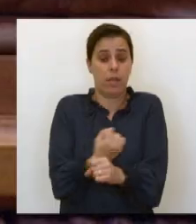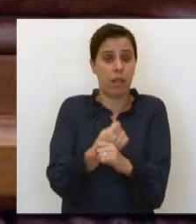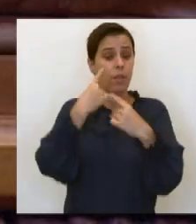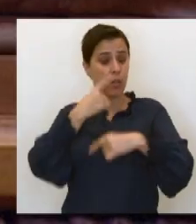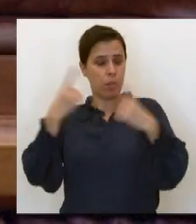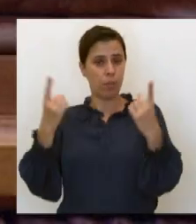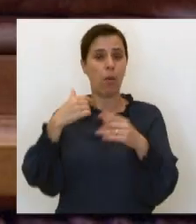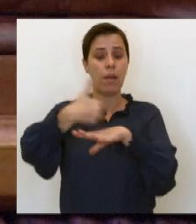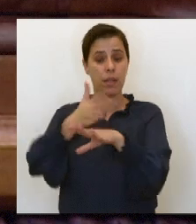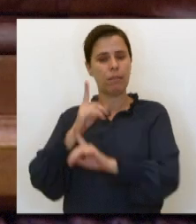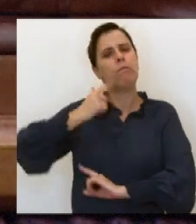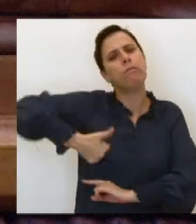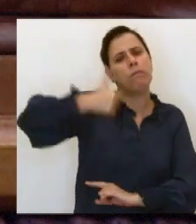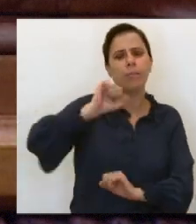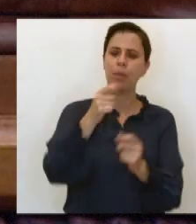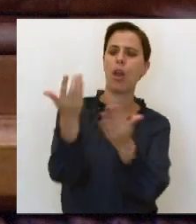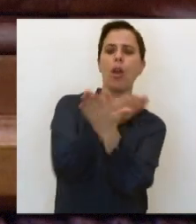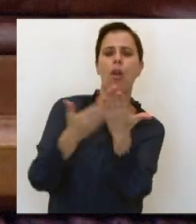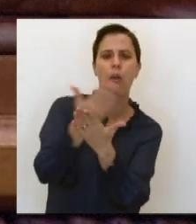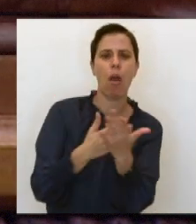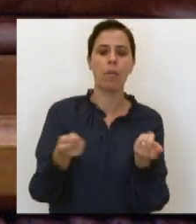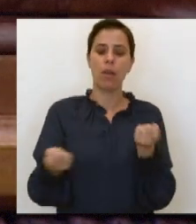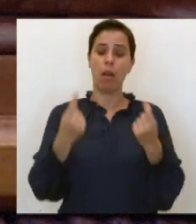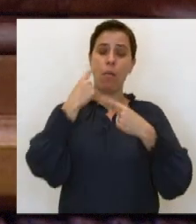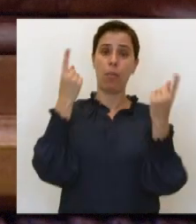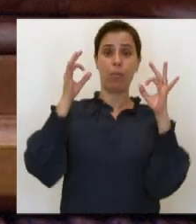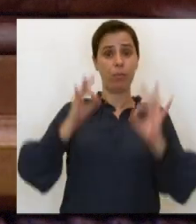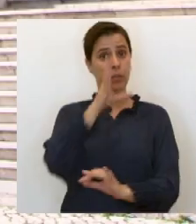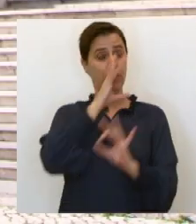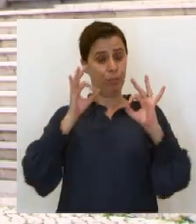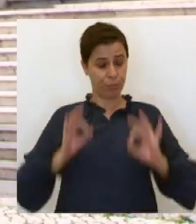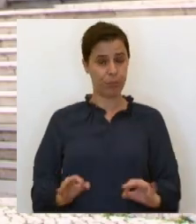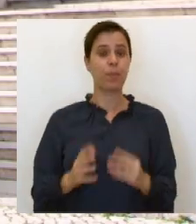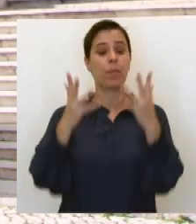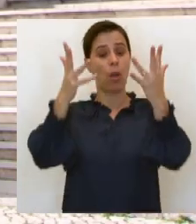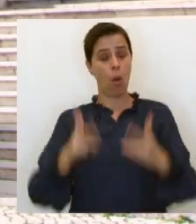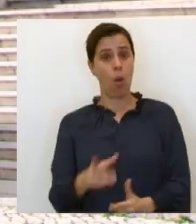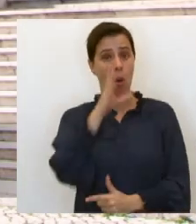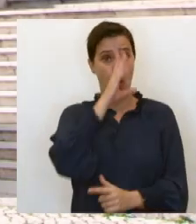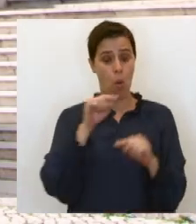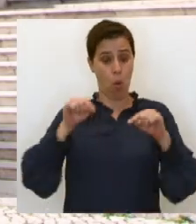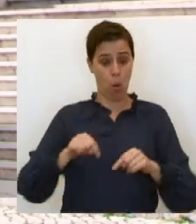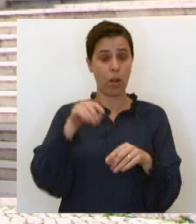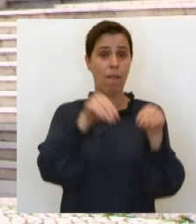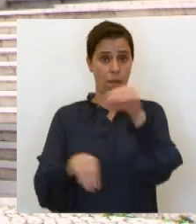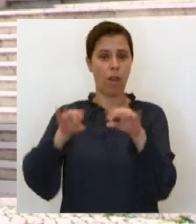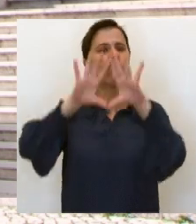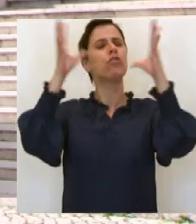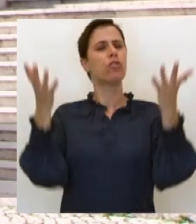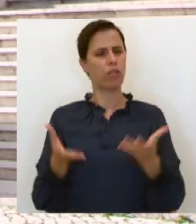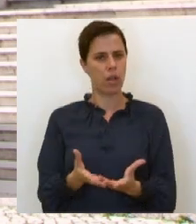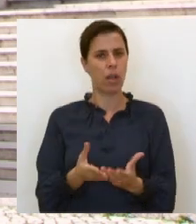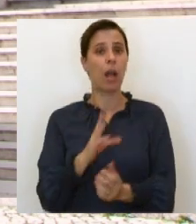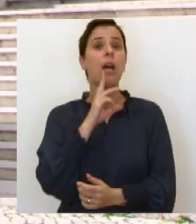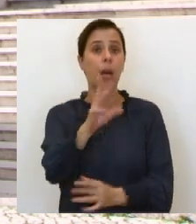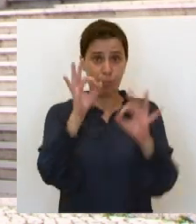serviços públicos e setores fundamentais da economia com gestão pública estatal. O Orçamento de Estado que foi hoje votado na Generalidade